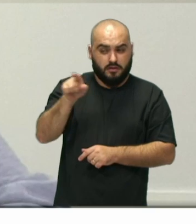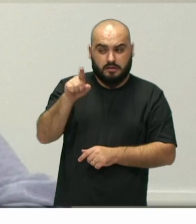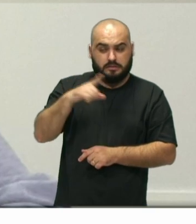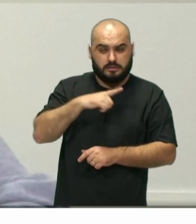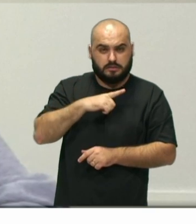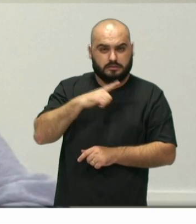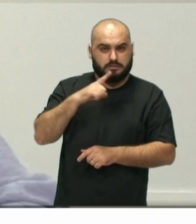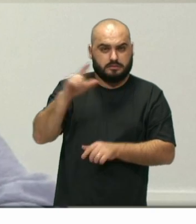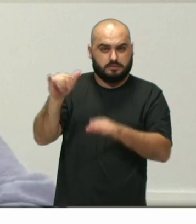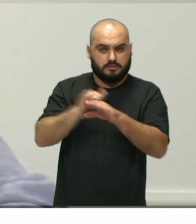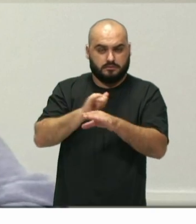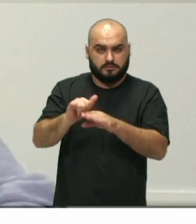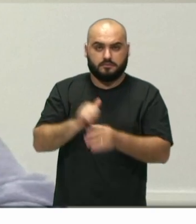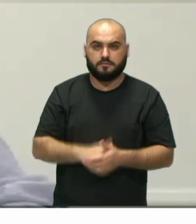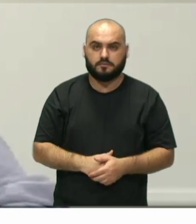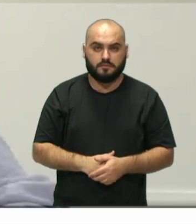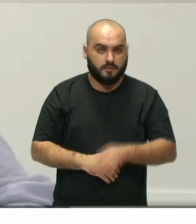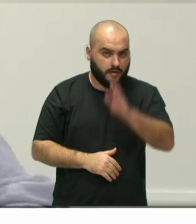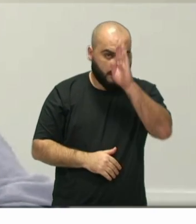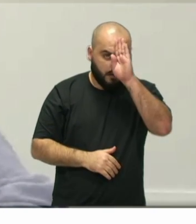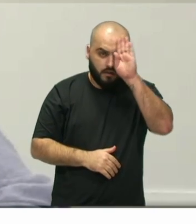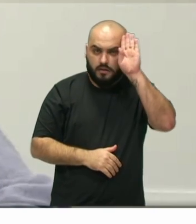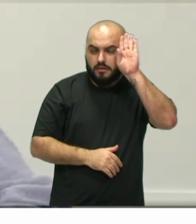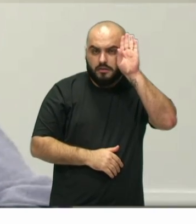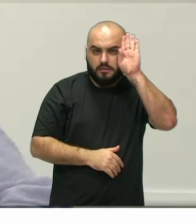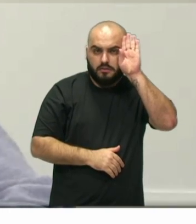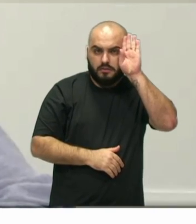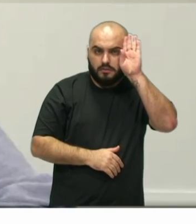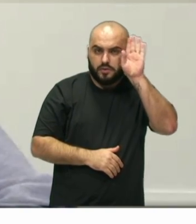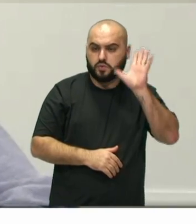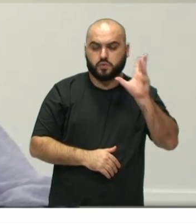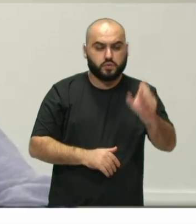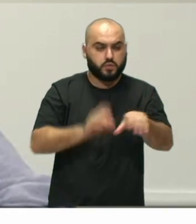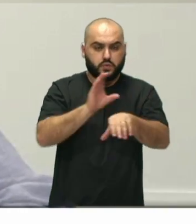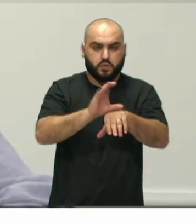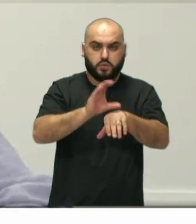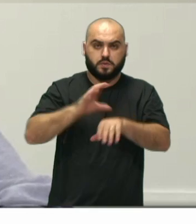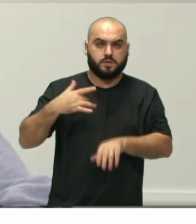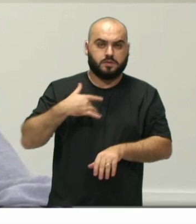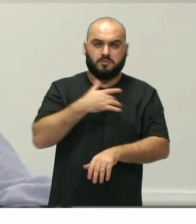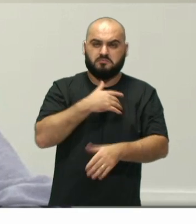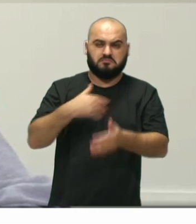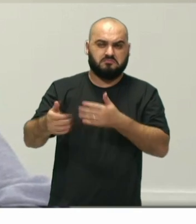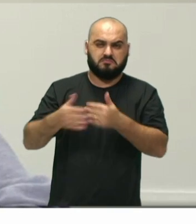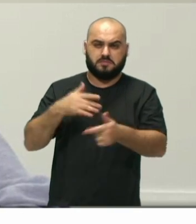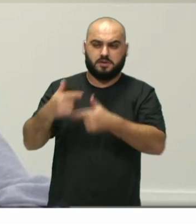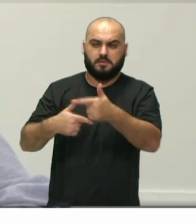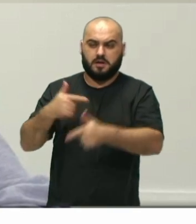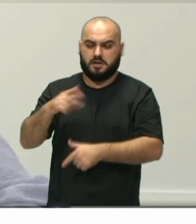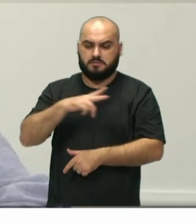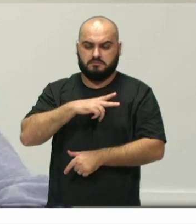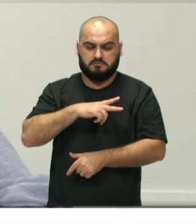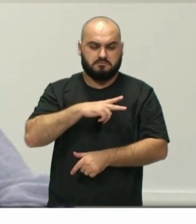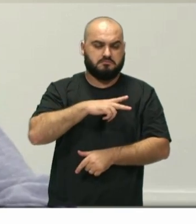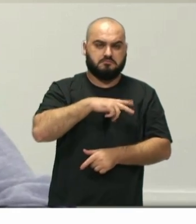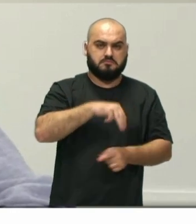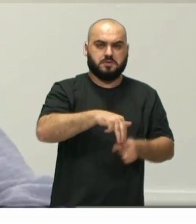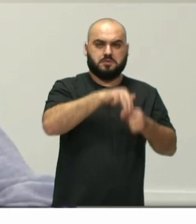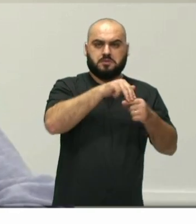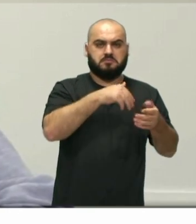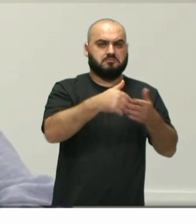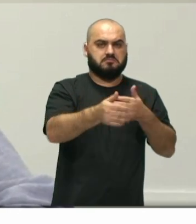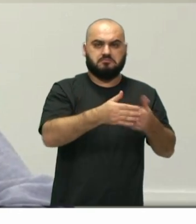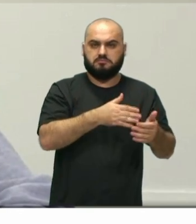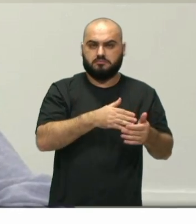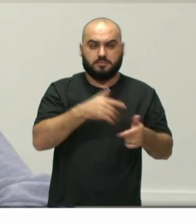energéticas e colocaram os acadêmicos, colocaram todo mundo que tinha o curso da saúde, independente se trabalhasse na rede pública ou privada, para